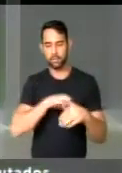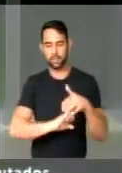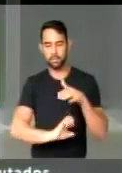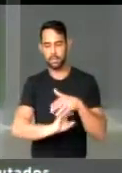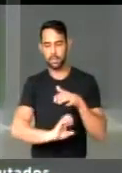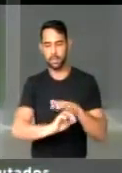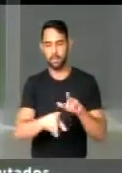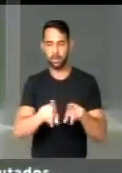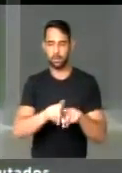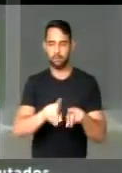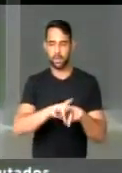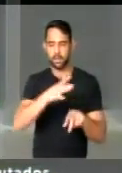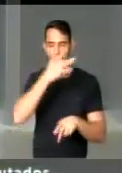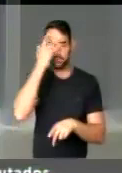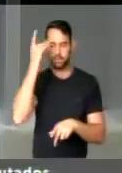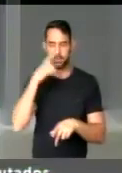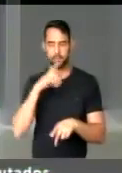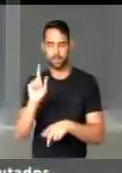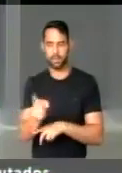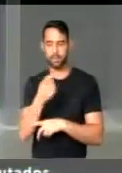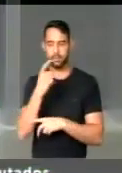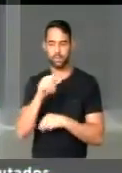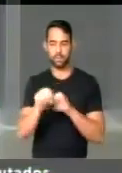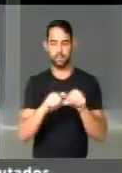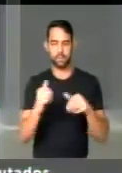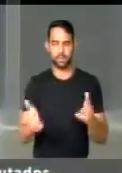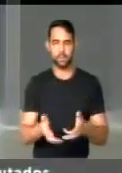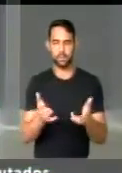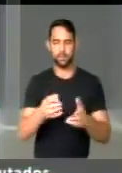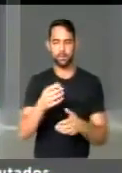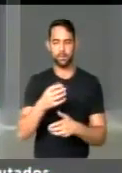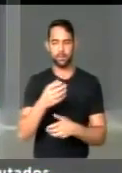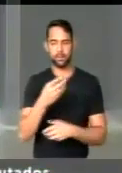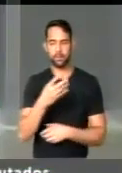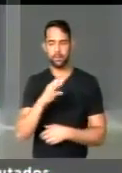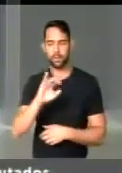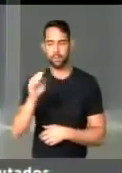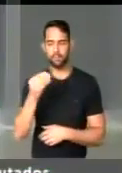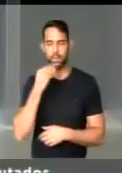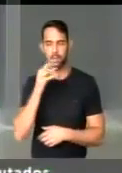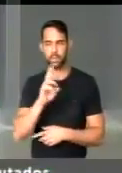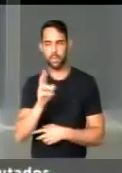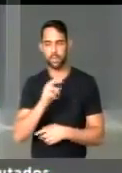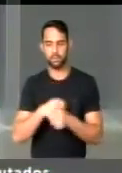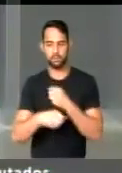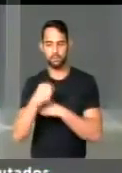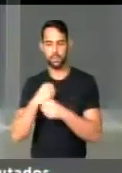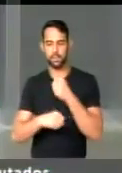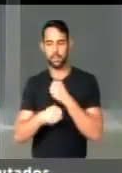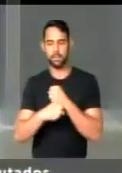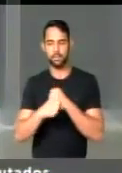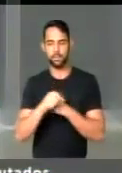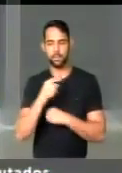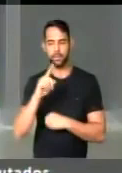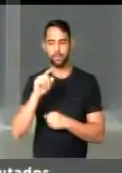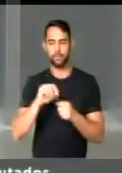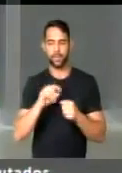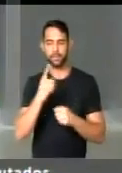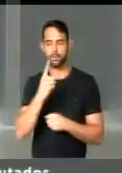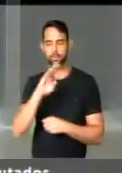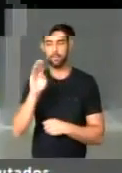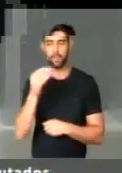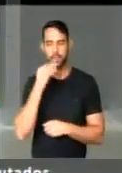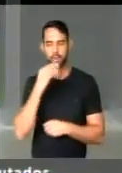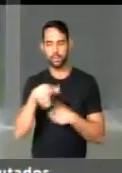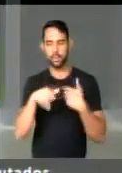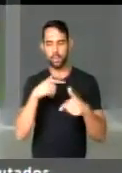pescadores. Movimentou 4,3 bilhões de reais ano passado e gerou 1 milhão de empregos diretos